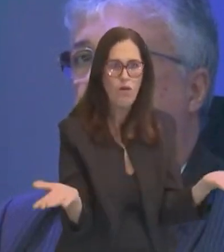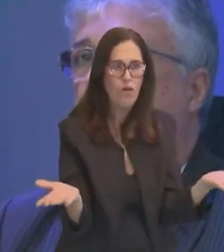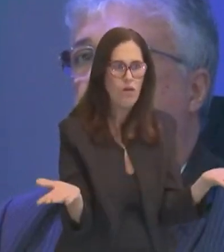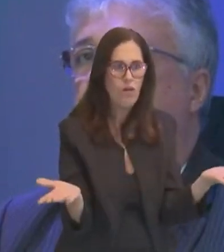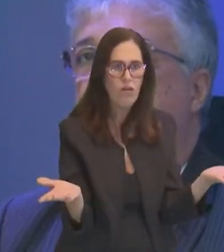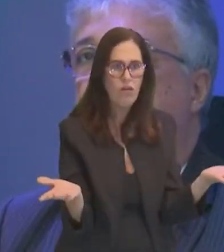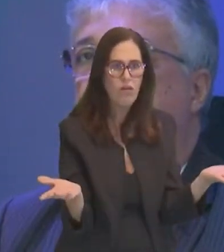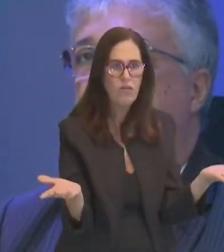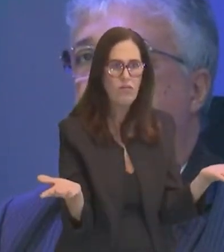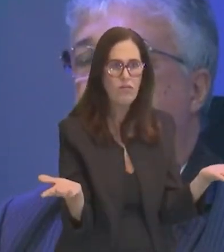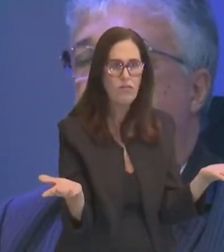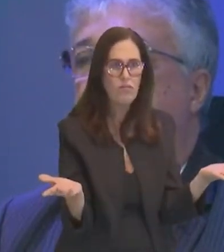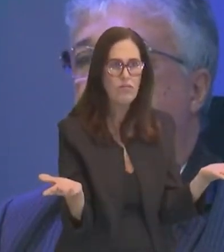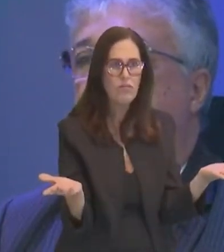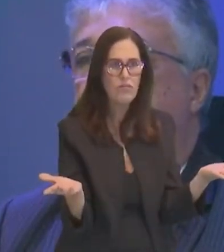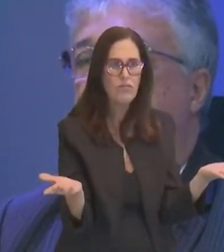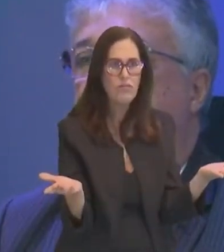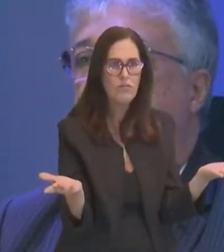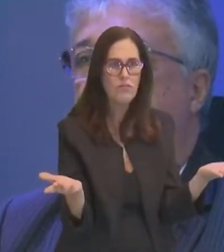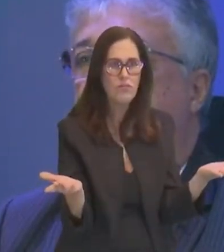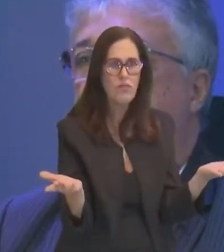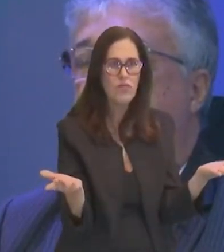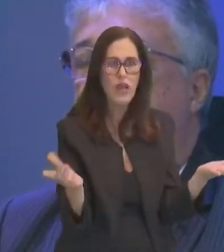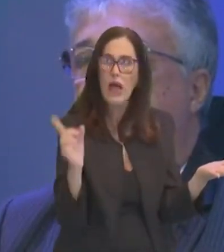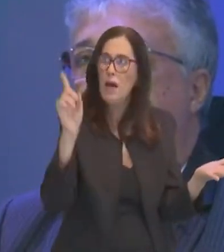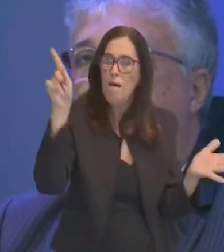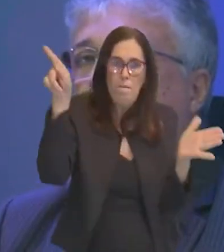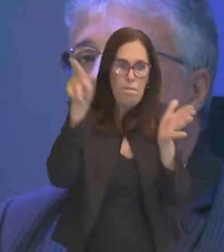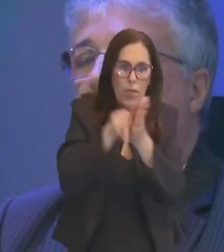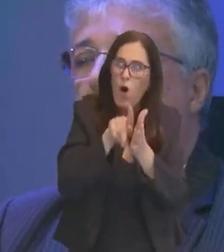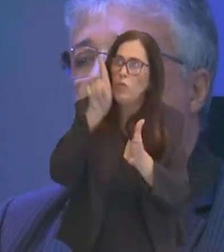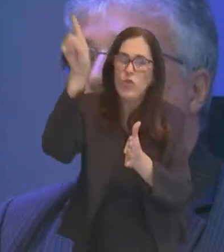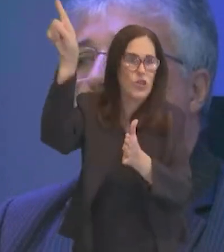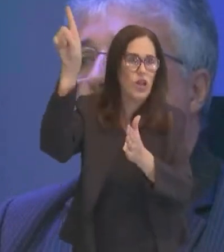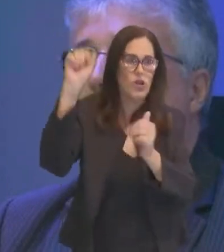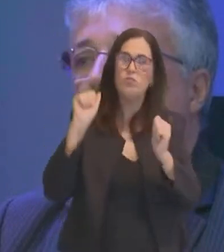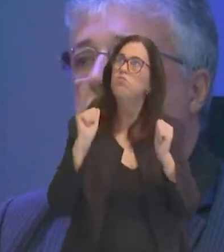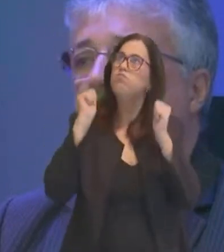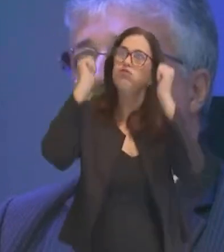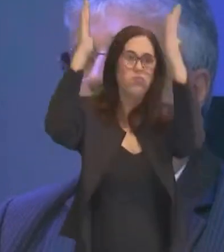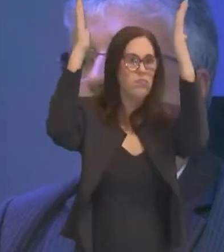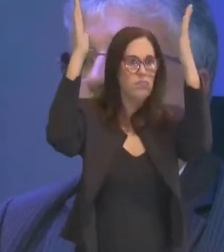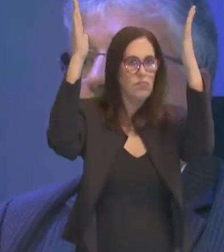Acabou. Foi algo sobrenatural.